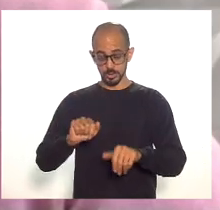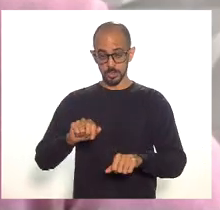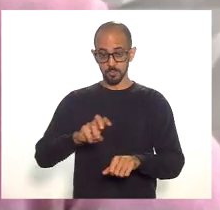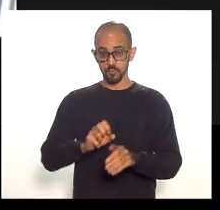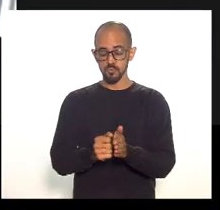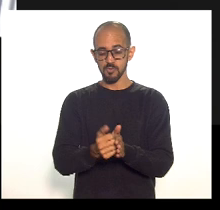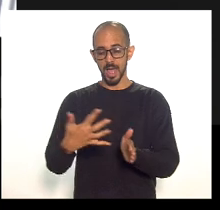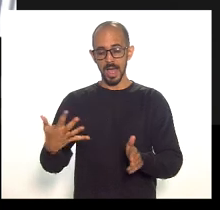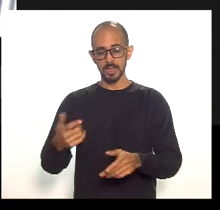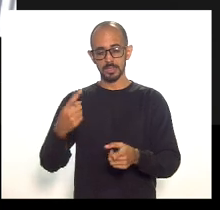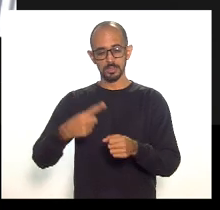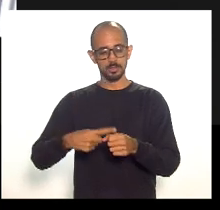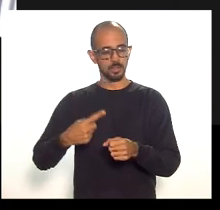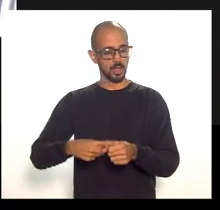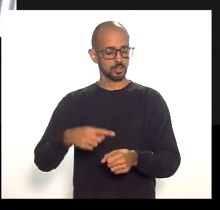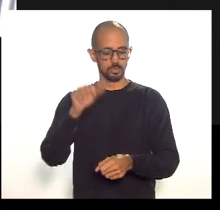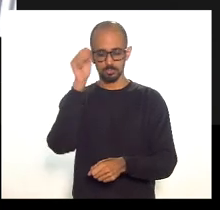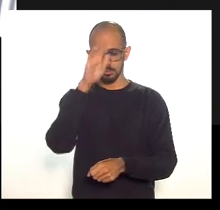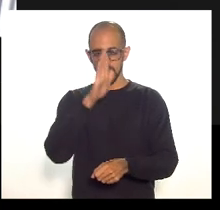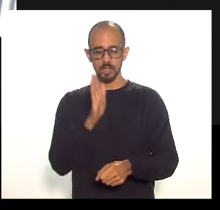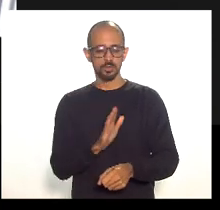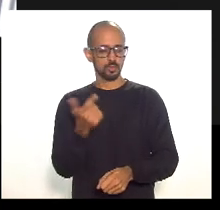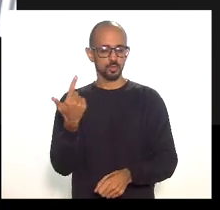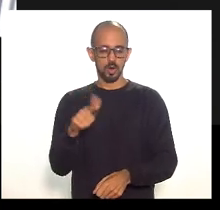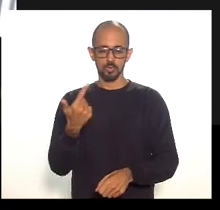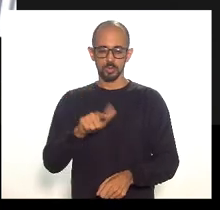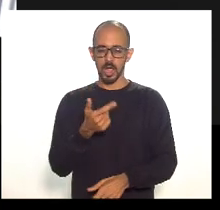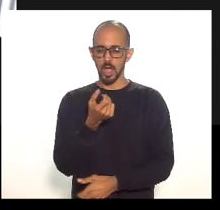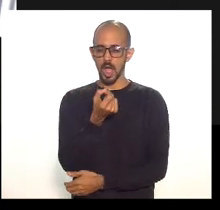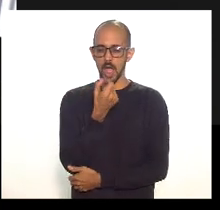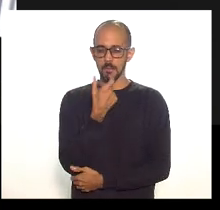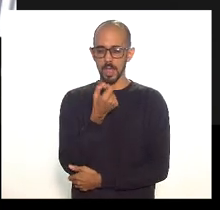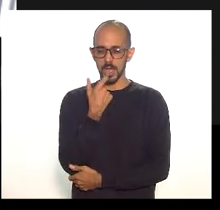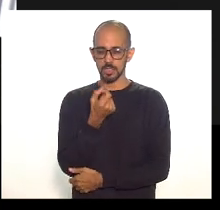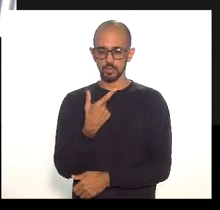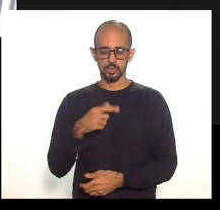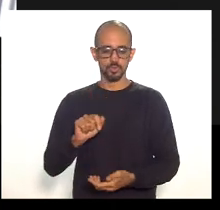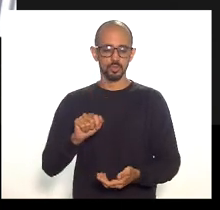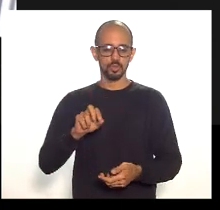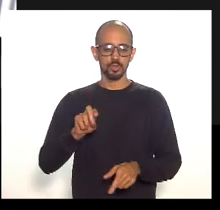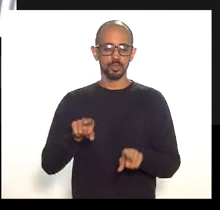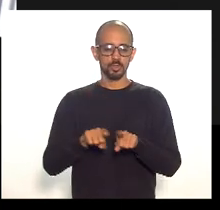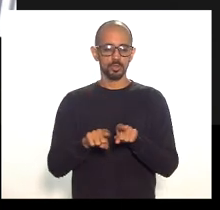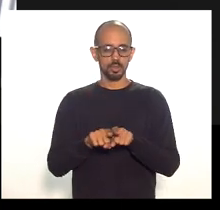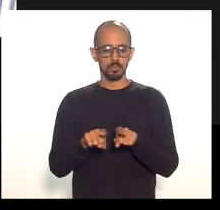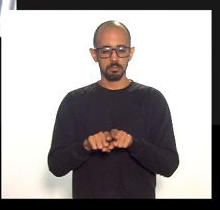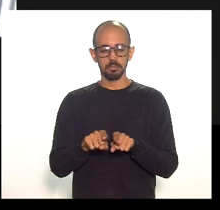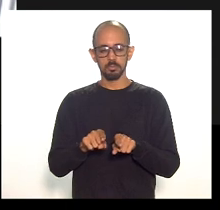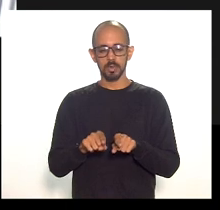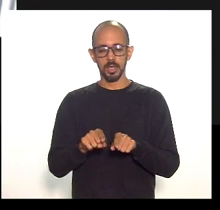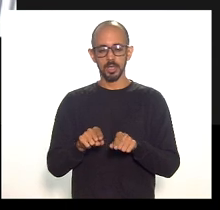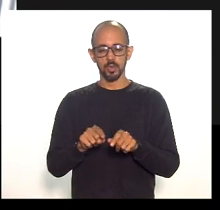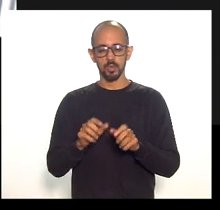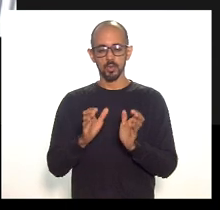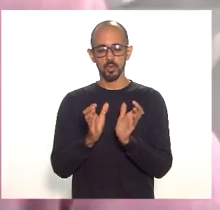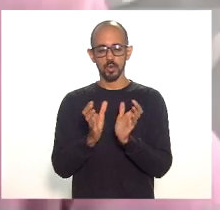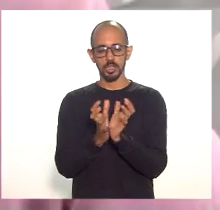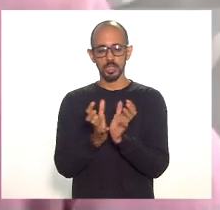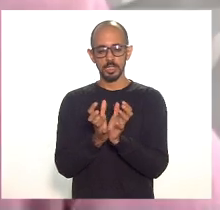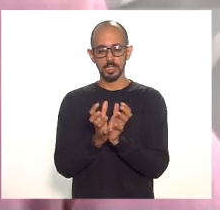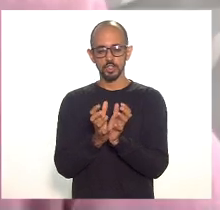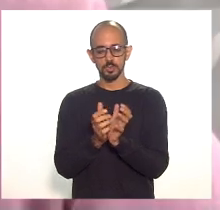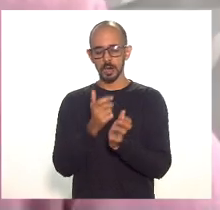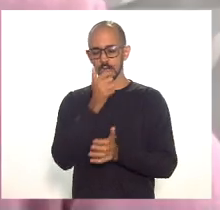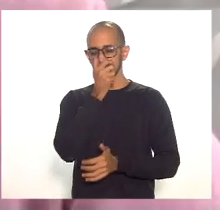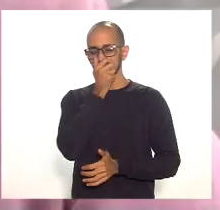várias cidades do Brasil estão sem medicamentos para intubação, né?